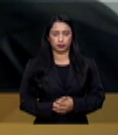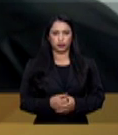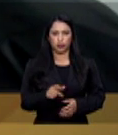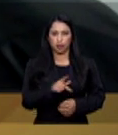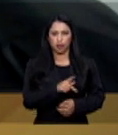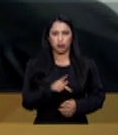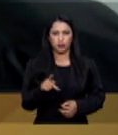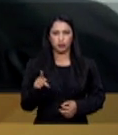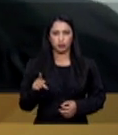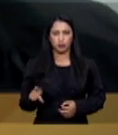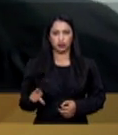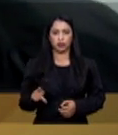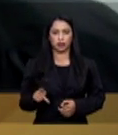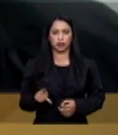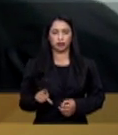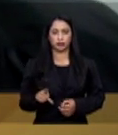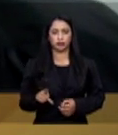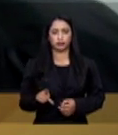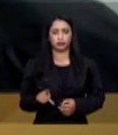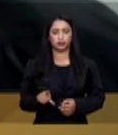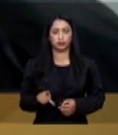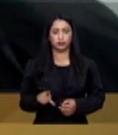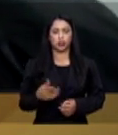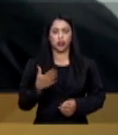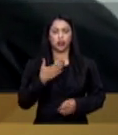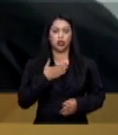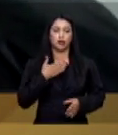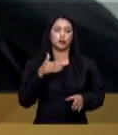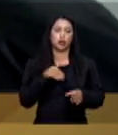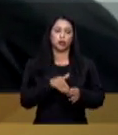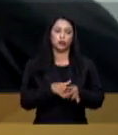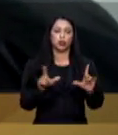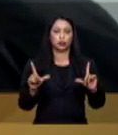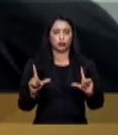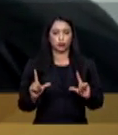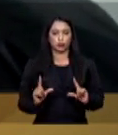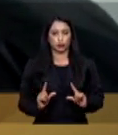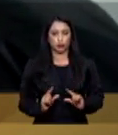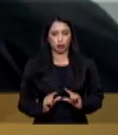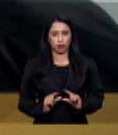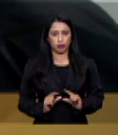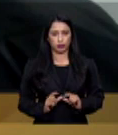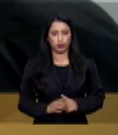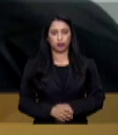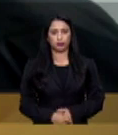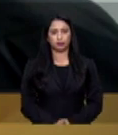Senhor presidente, vou dar um resumo do voto